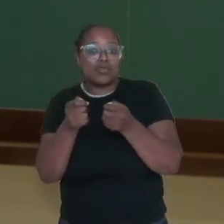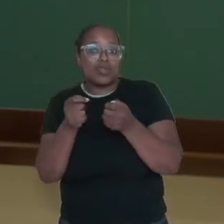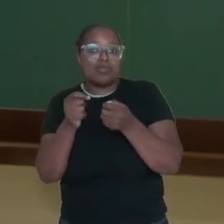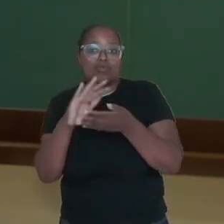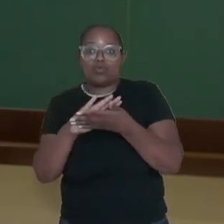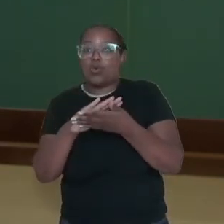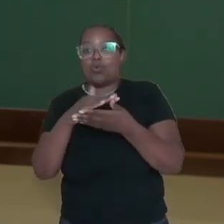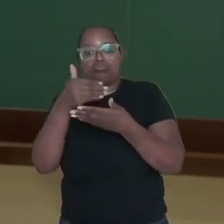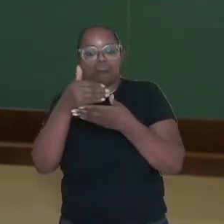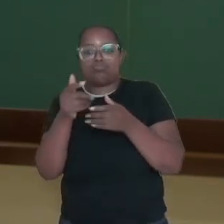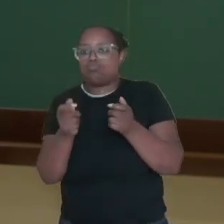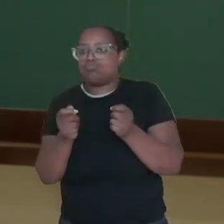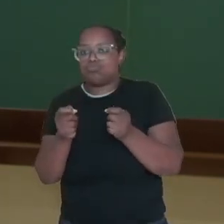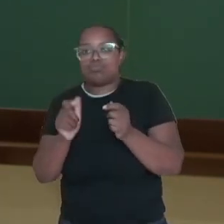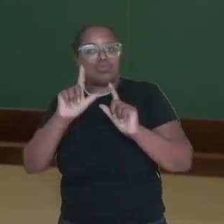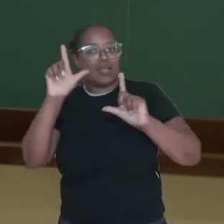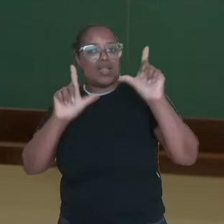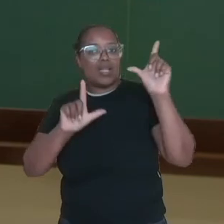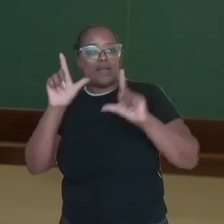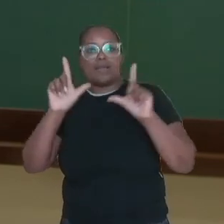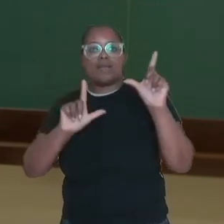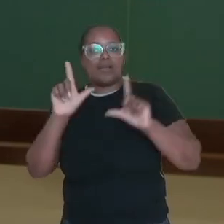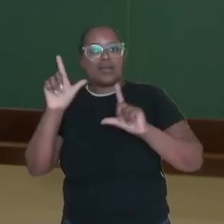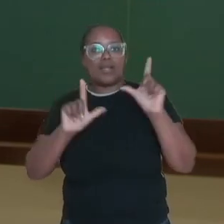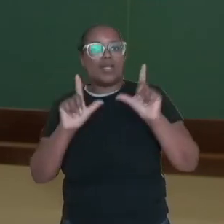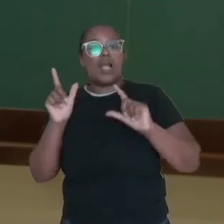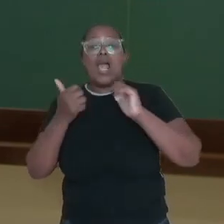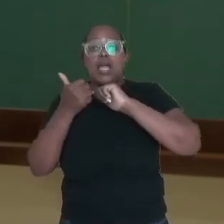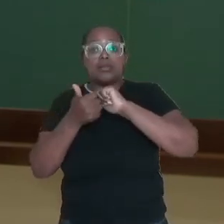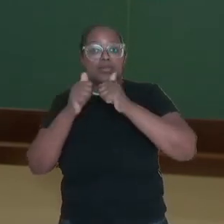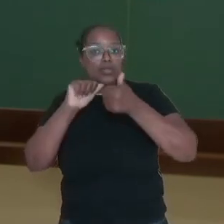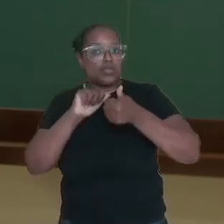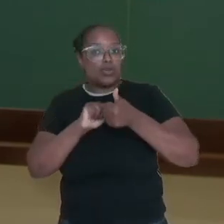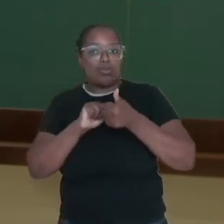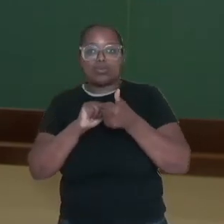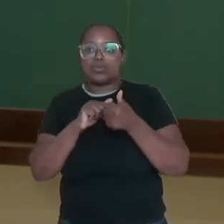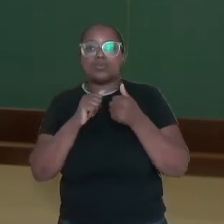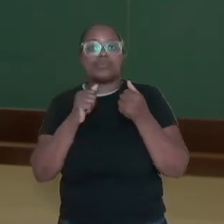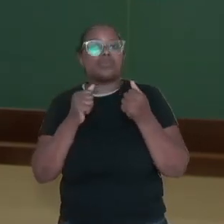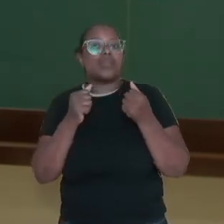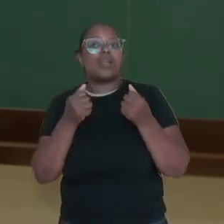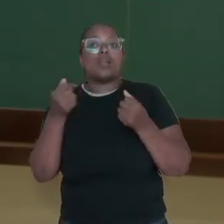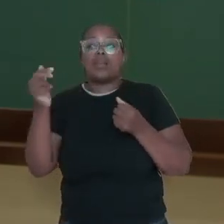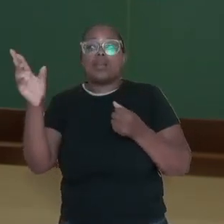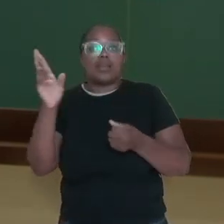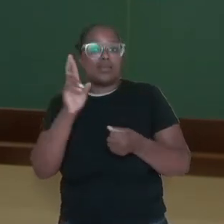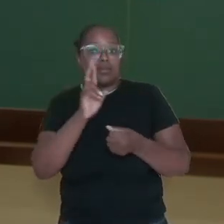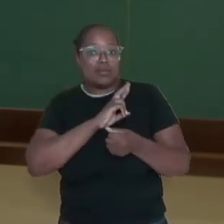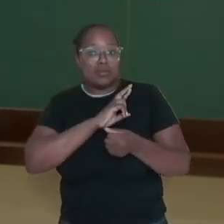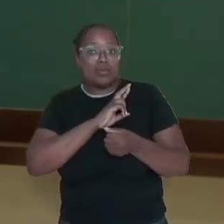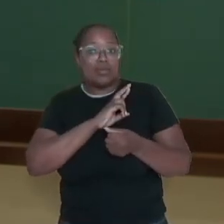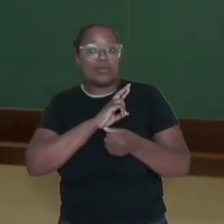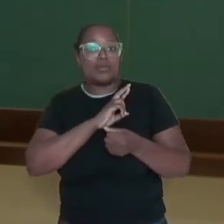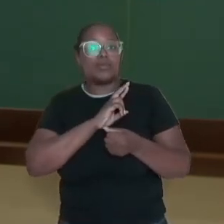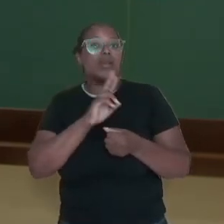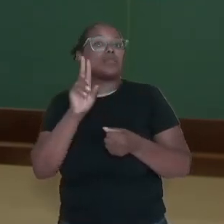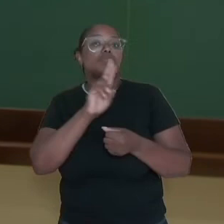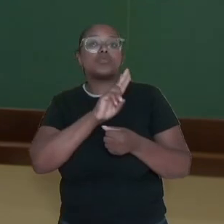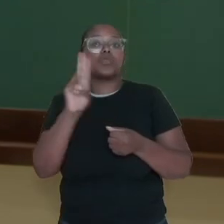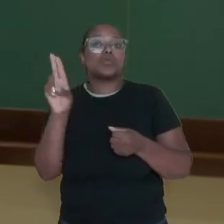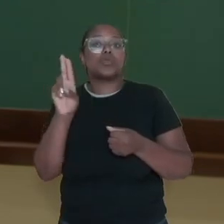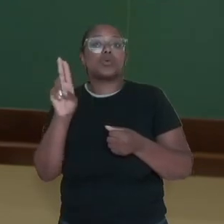Tá? Por isso é que esses jogos eletrônicos acabaram recebendo esse nome